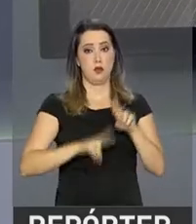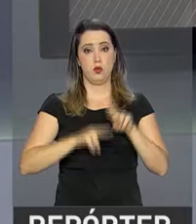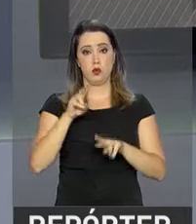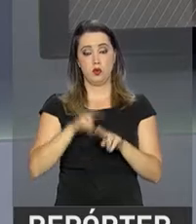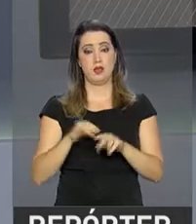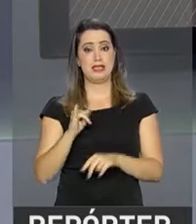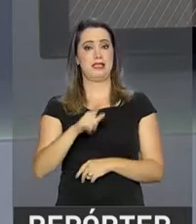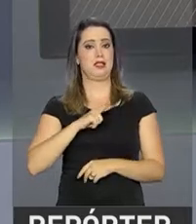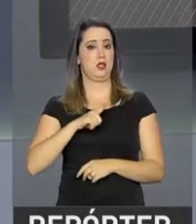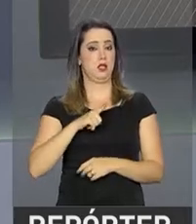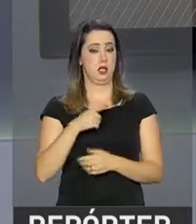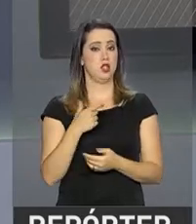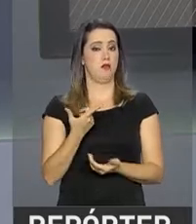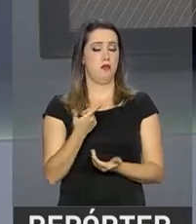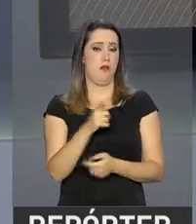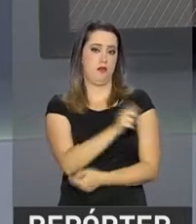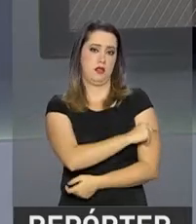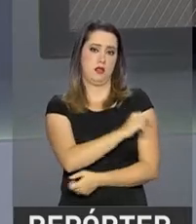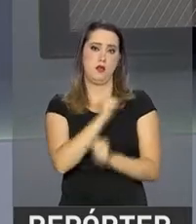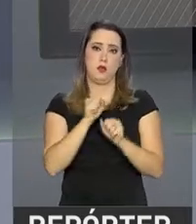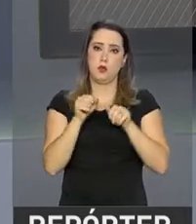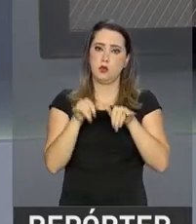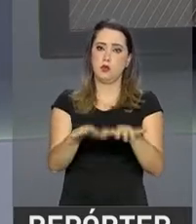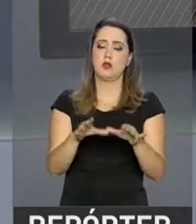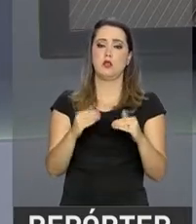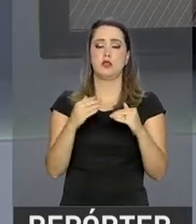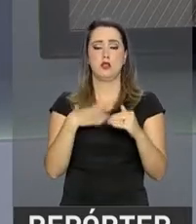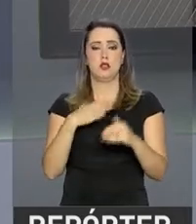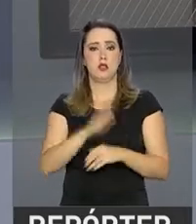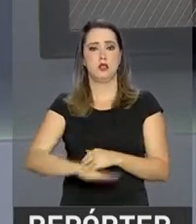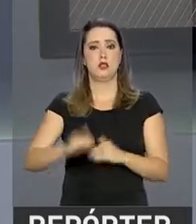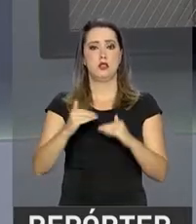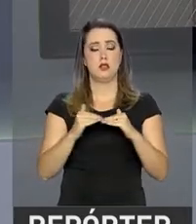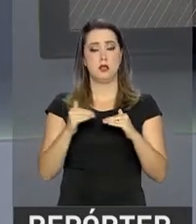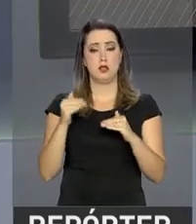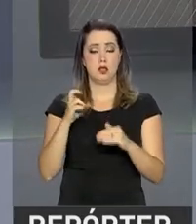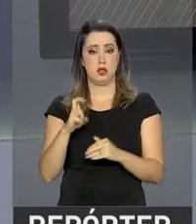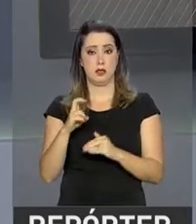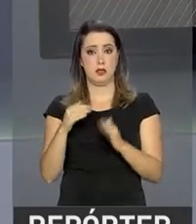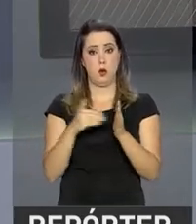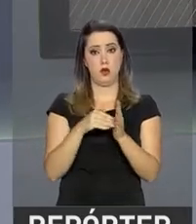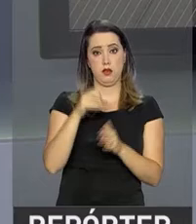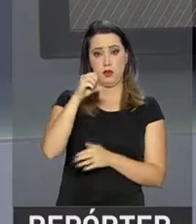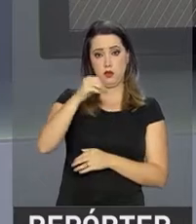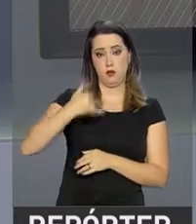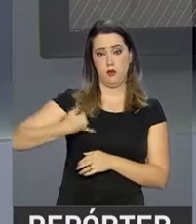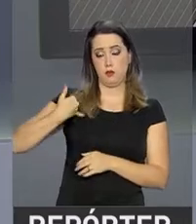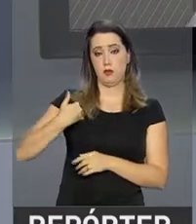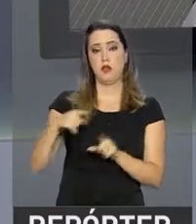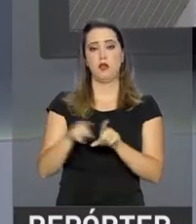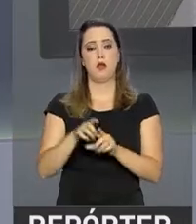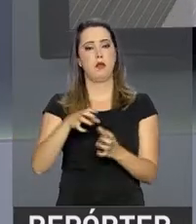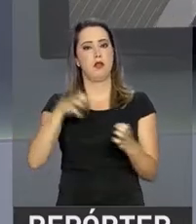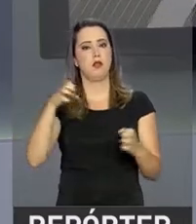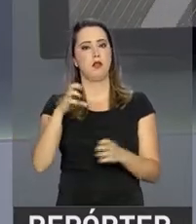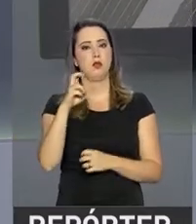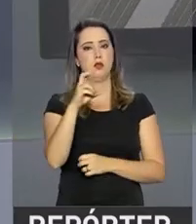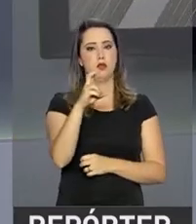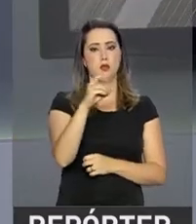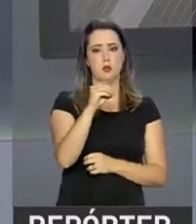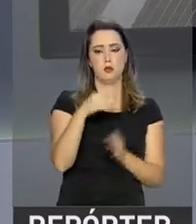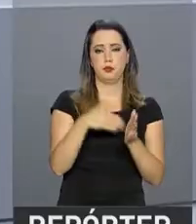da vacinação poderá ser ampliada para crianças de 5 a 9 anos e também para adultos de 50 a 59